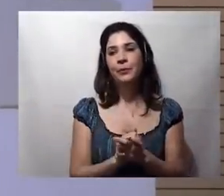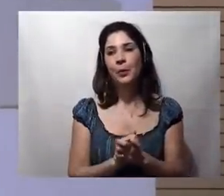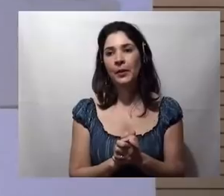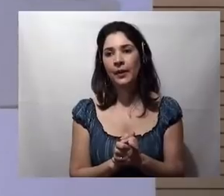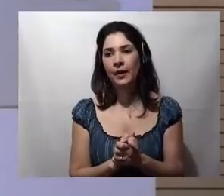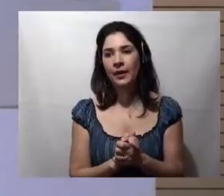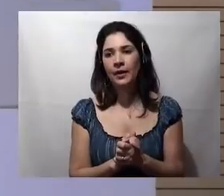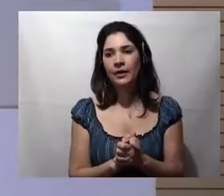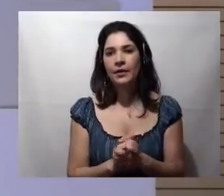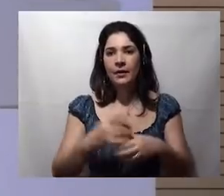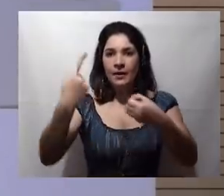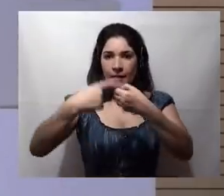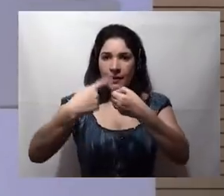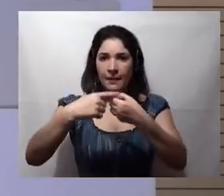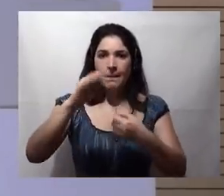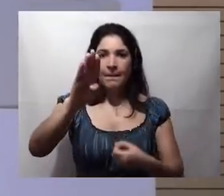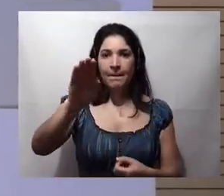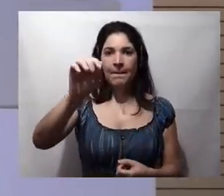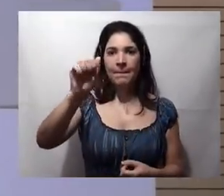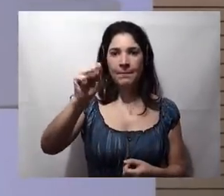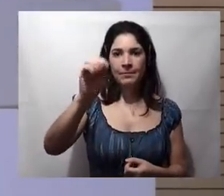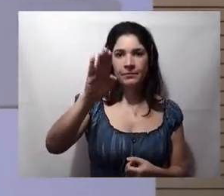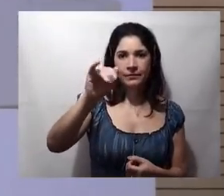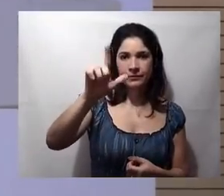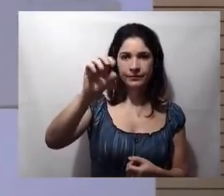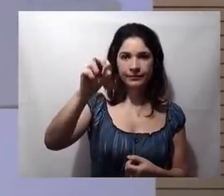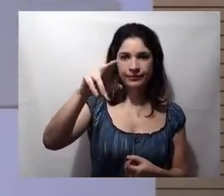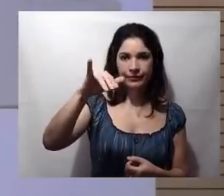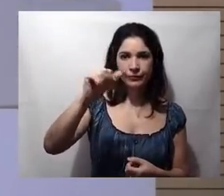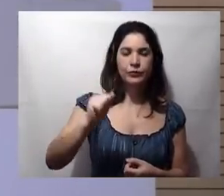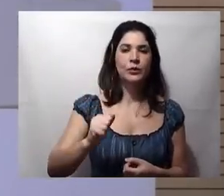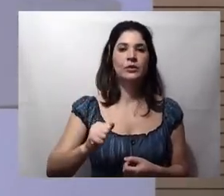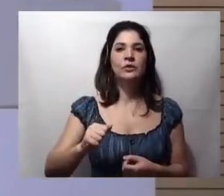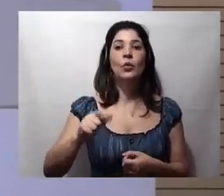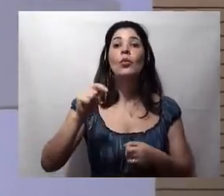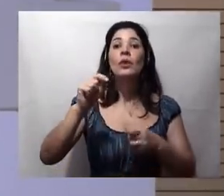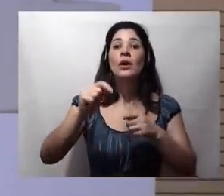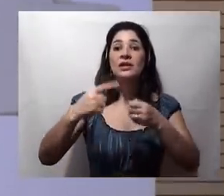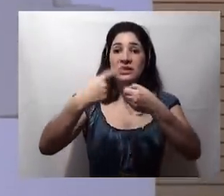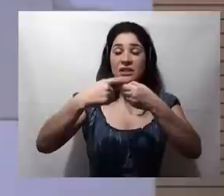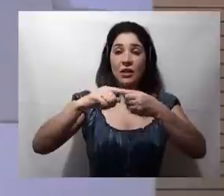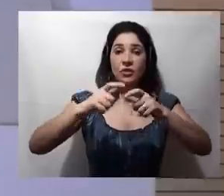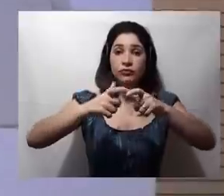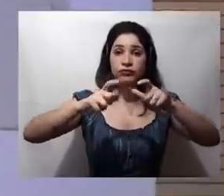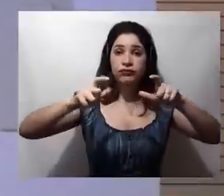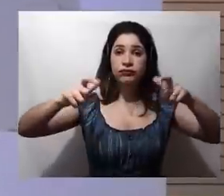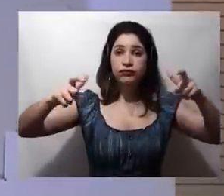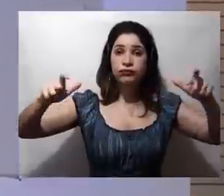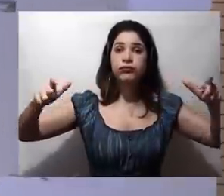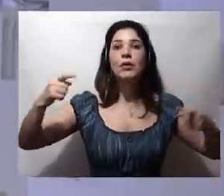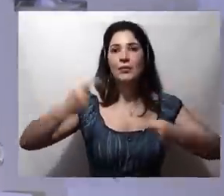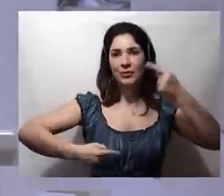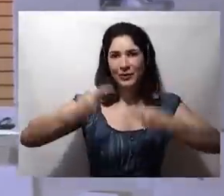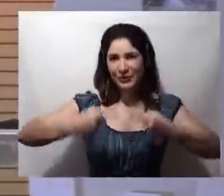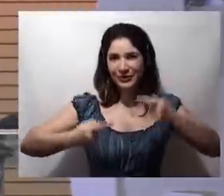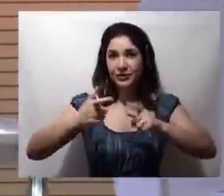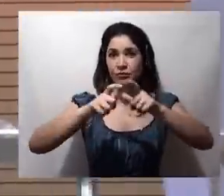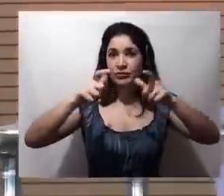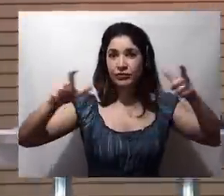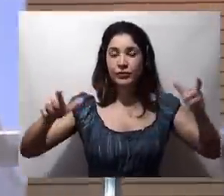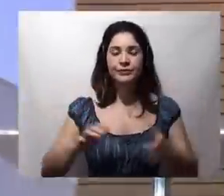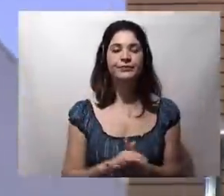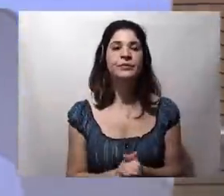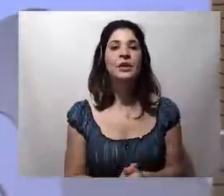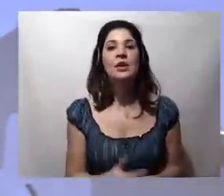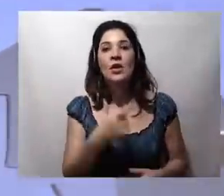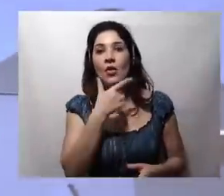ó tava com processo de expansão política e o exército da babilônia e os caldeus